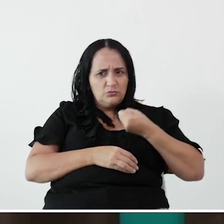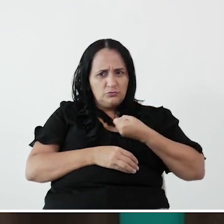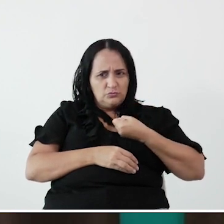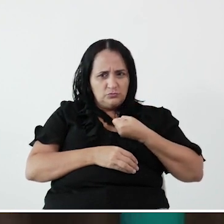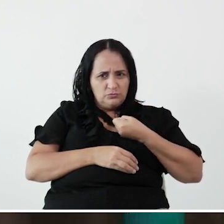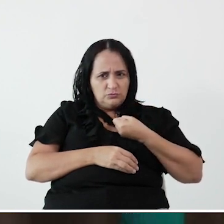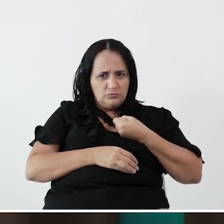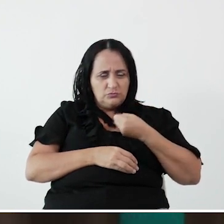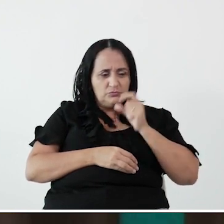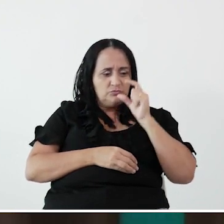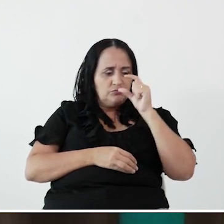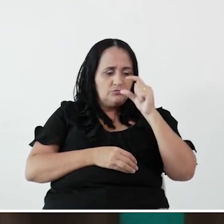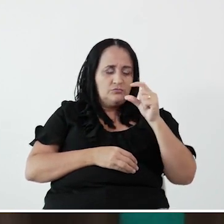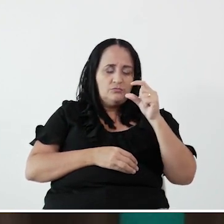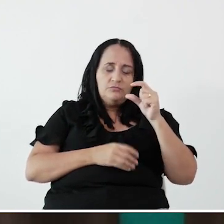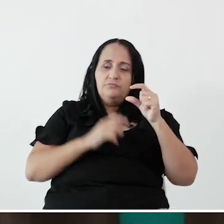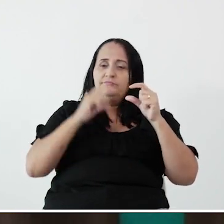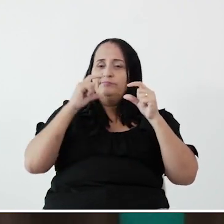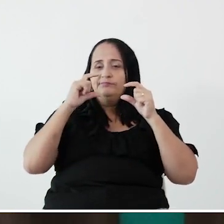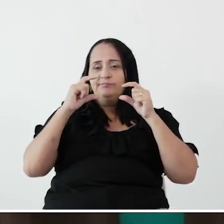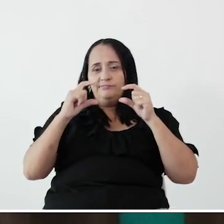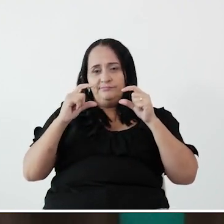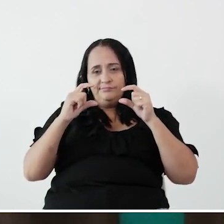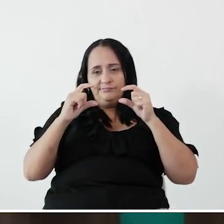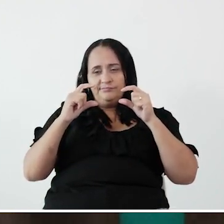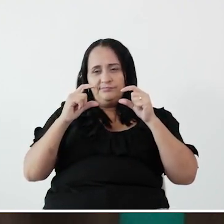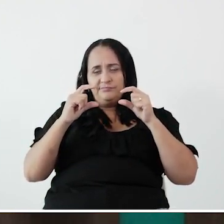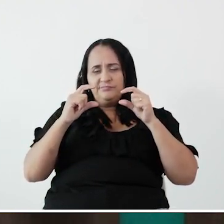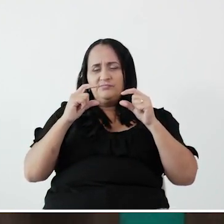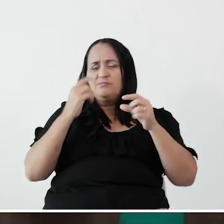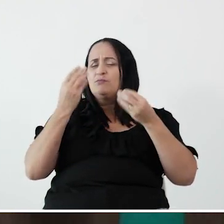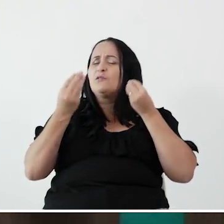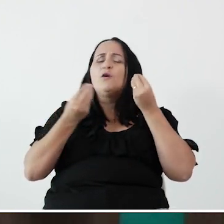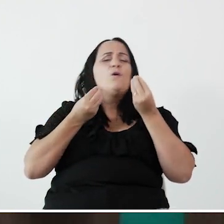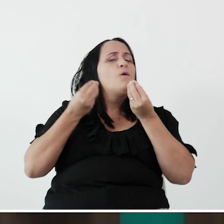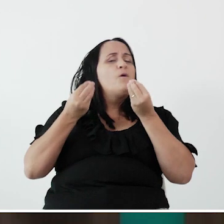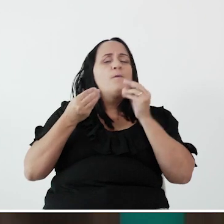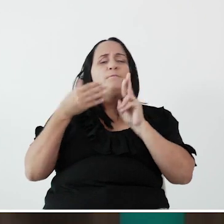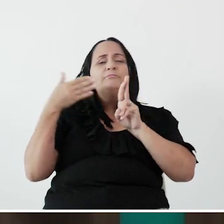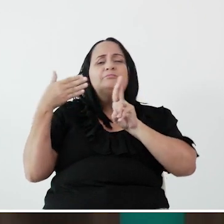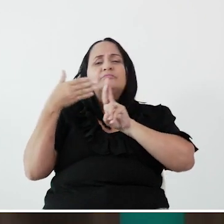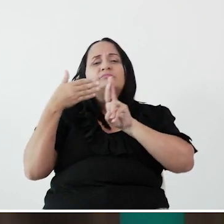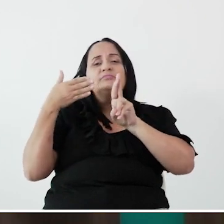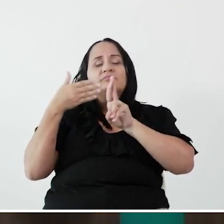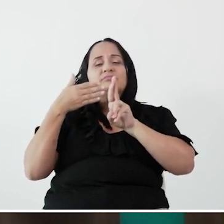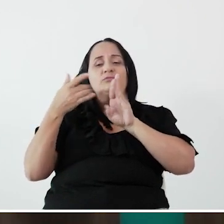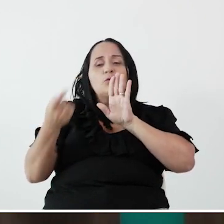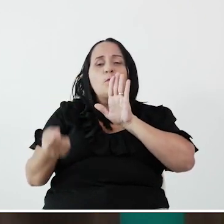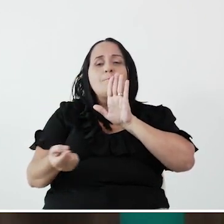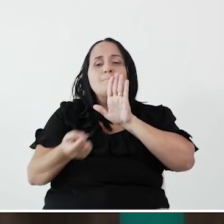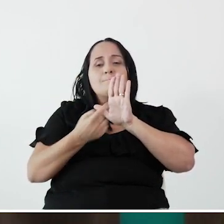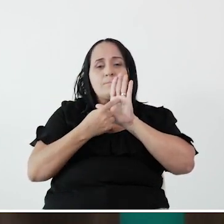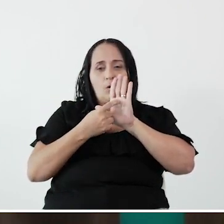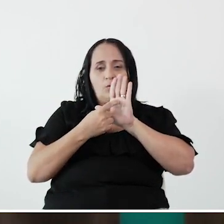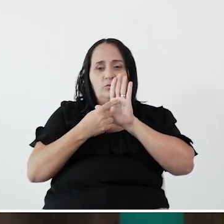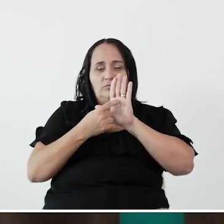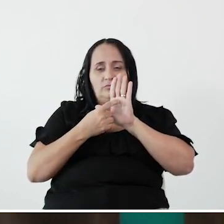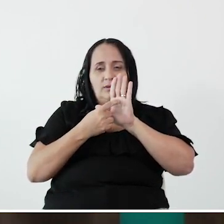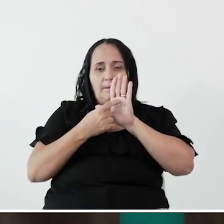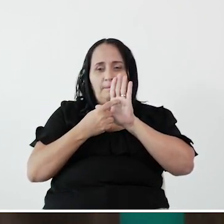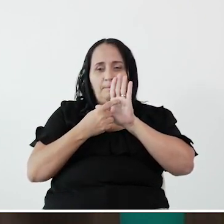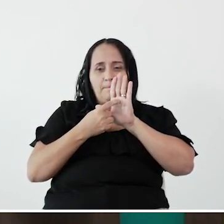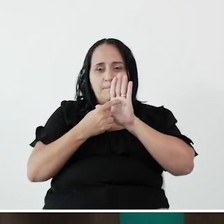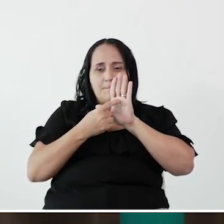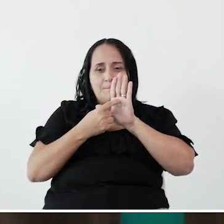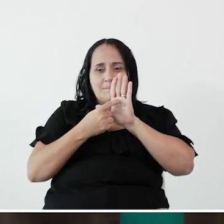chamo de ordenada do ponto. Como representar um ponto? Eu represento um